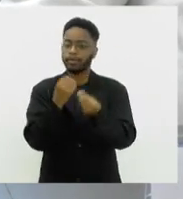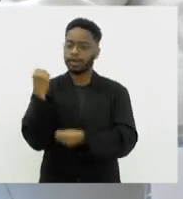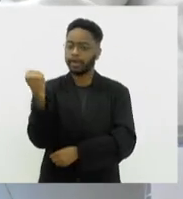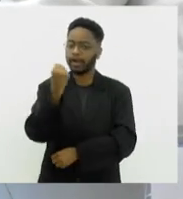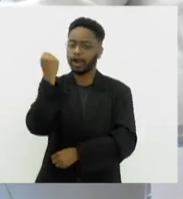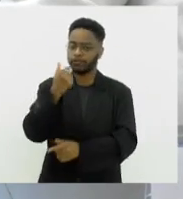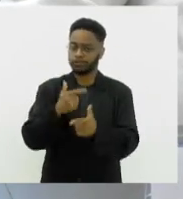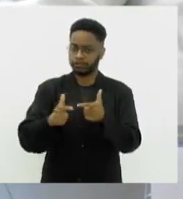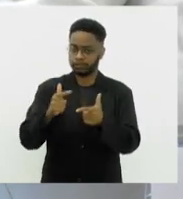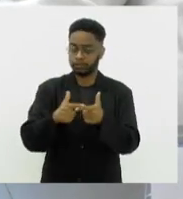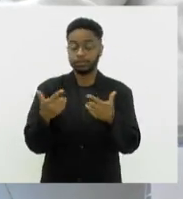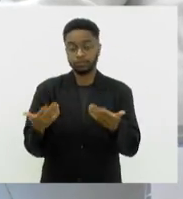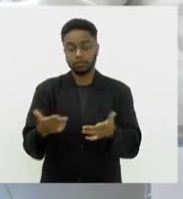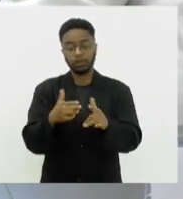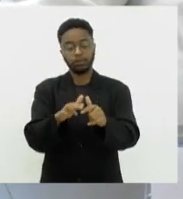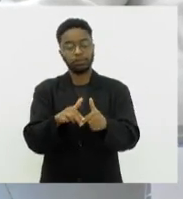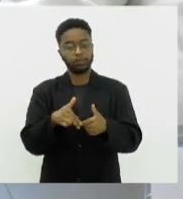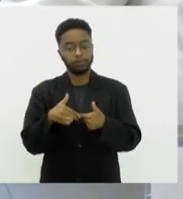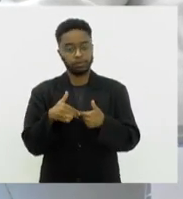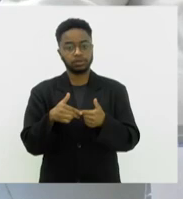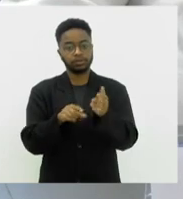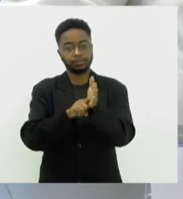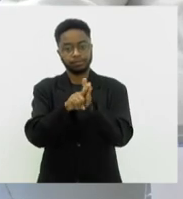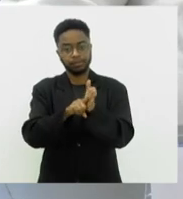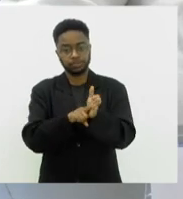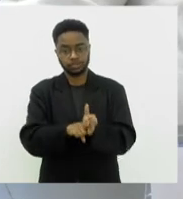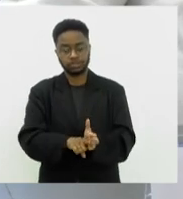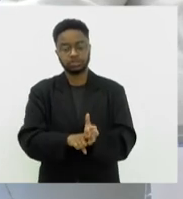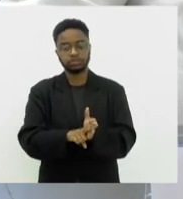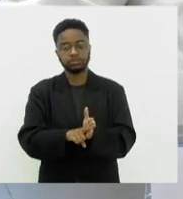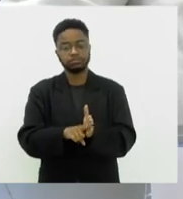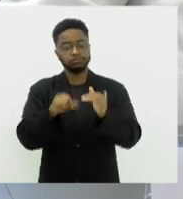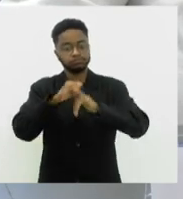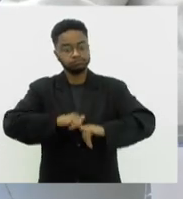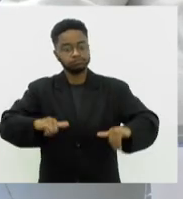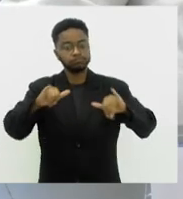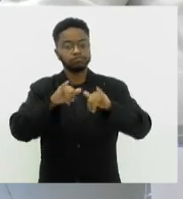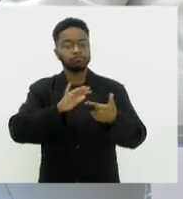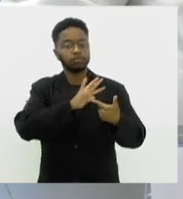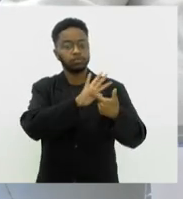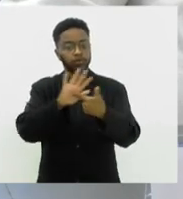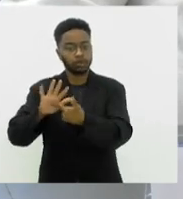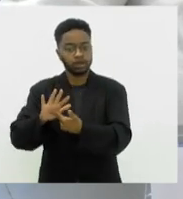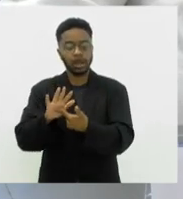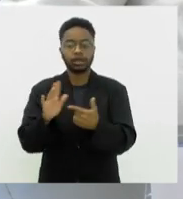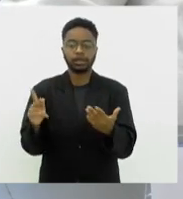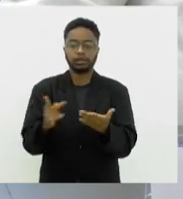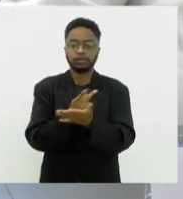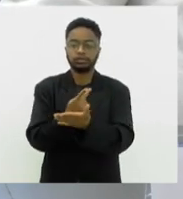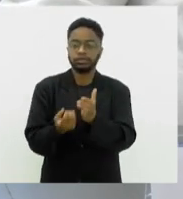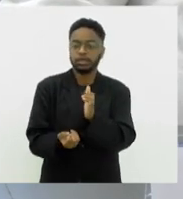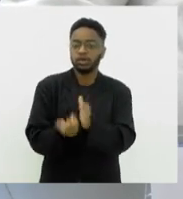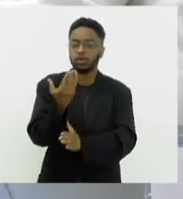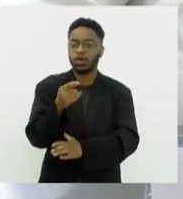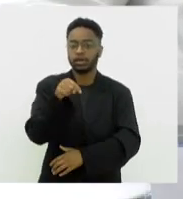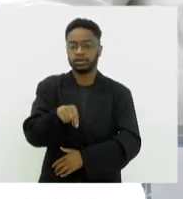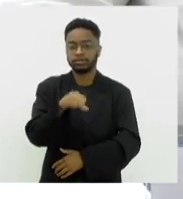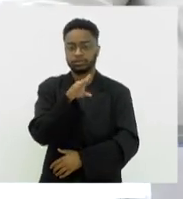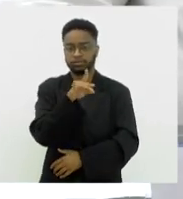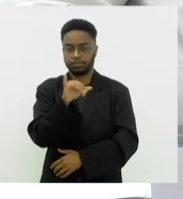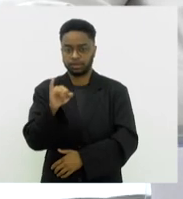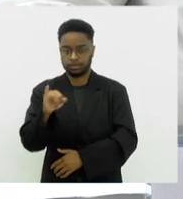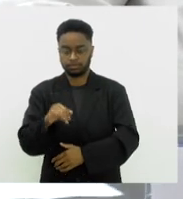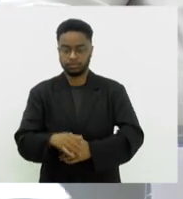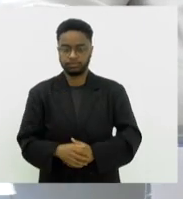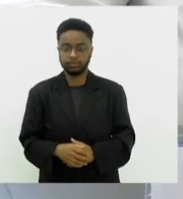problema e foi por conta desta pesquisa apresentada e divulgada amplamente que esta CPI foi solicitada E